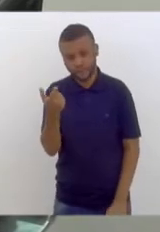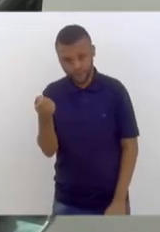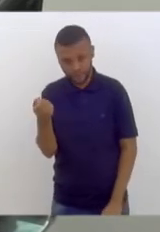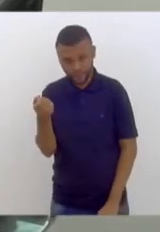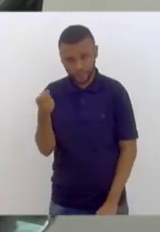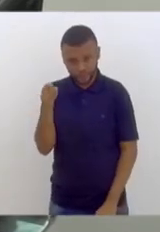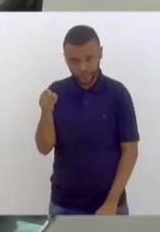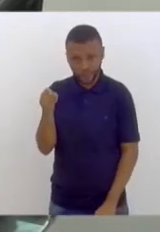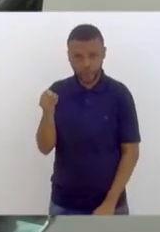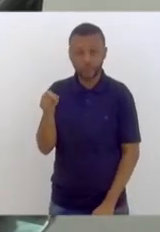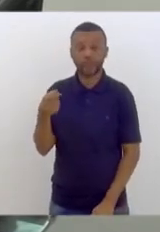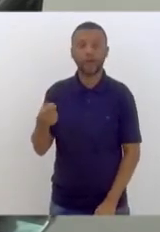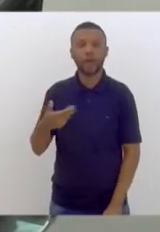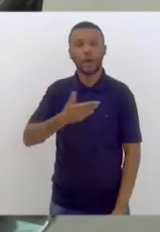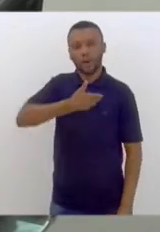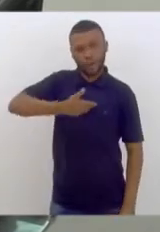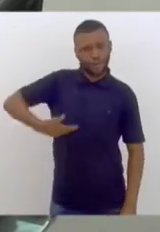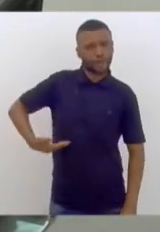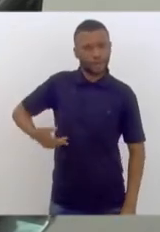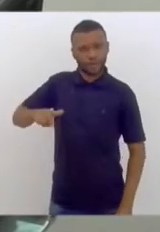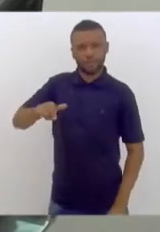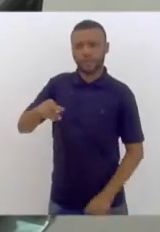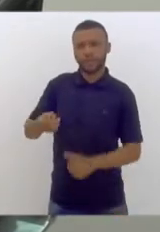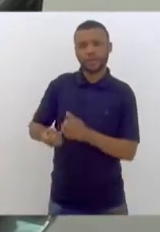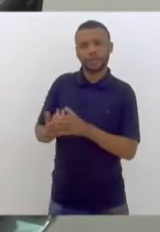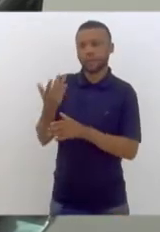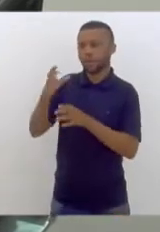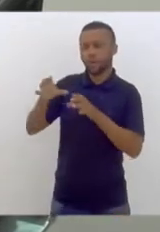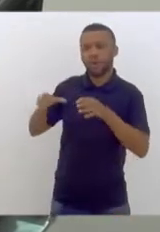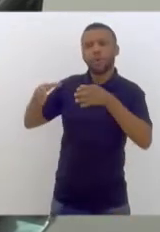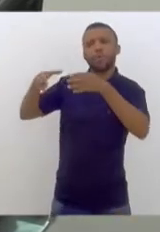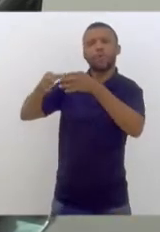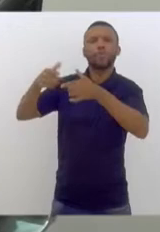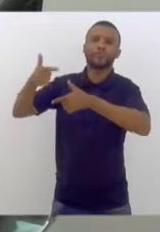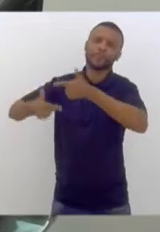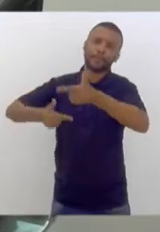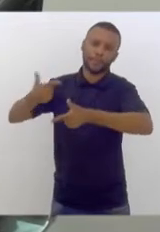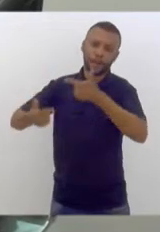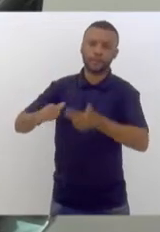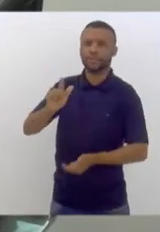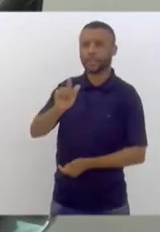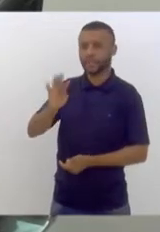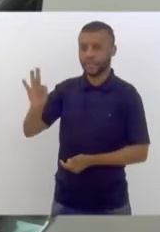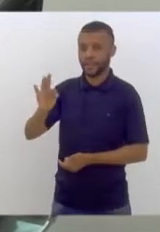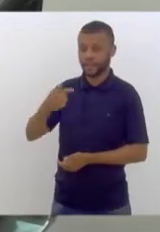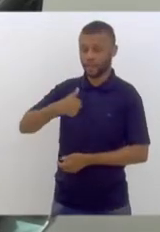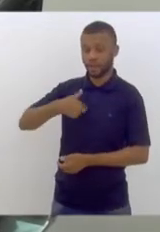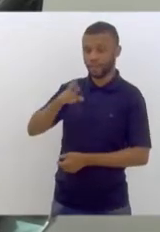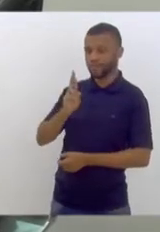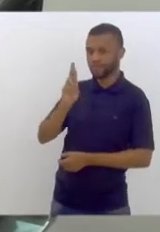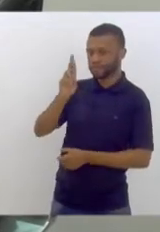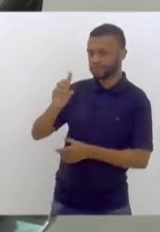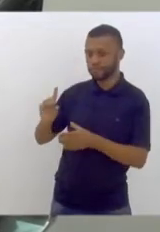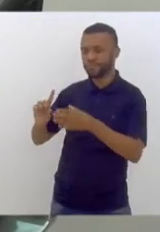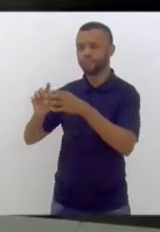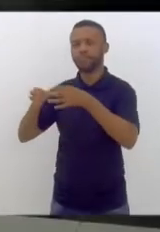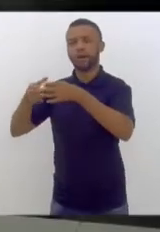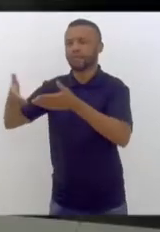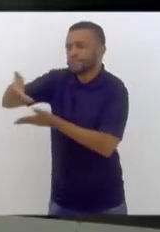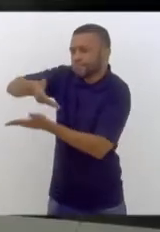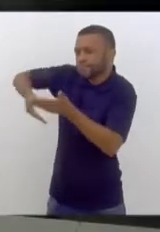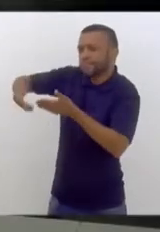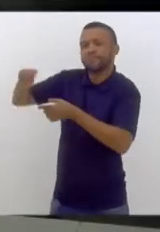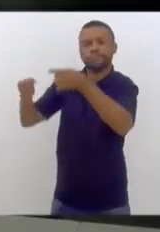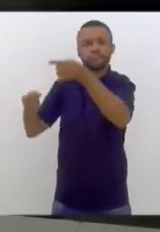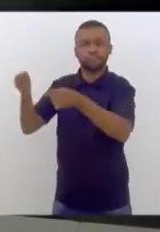em 2020, o Poder Executivo fez um grupo de trabalho que eu participei, onde esse